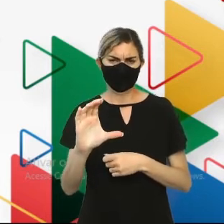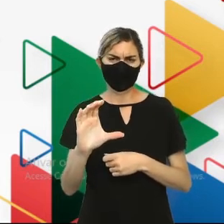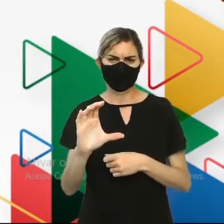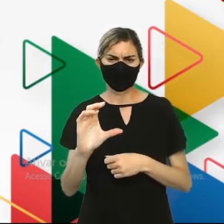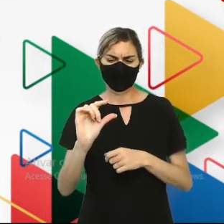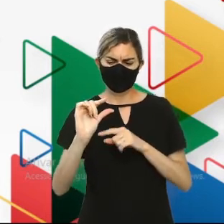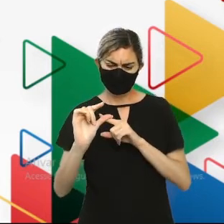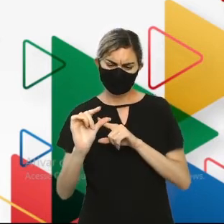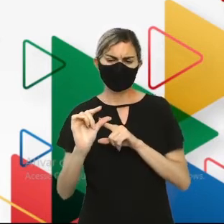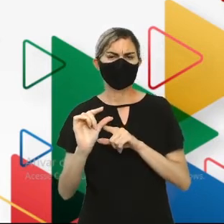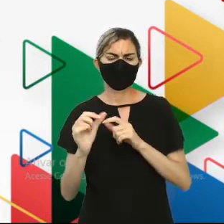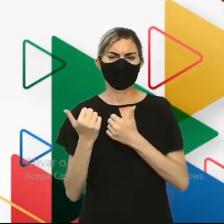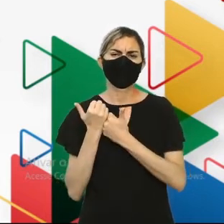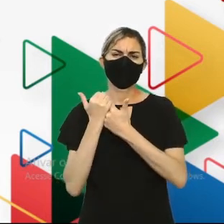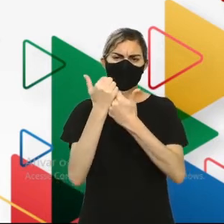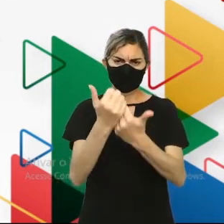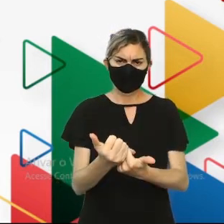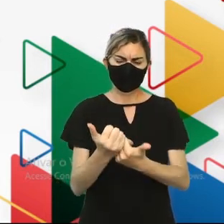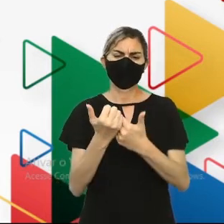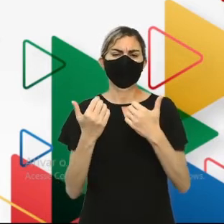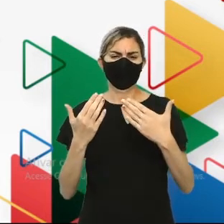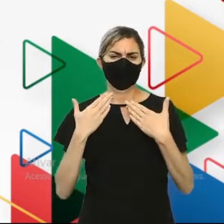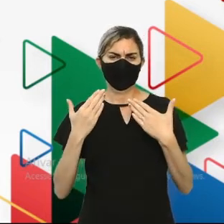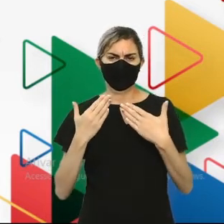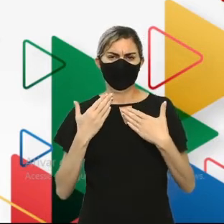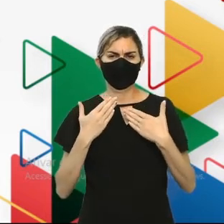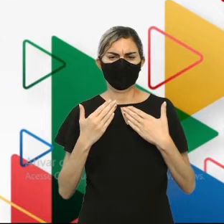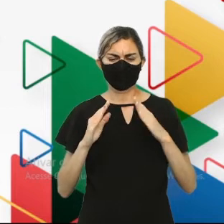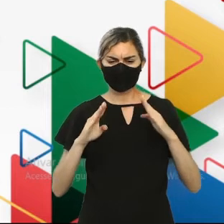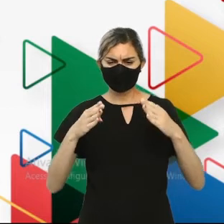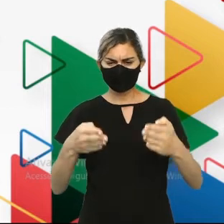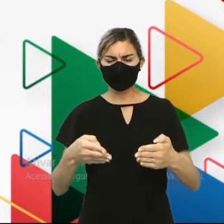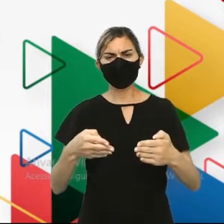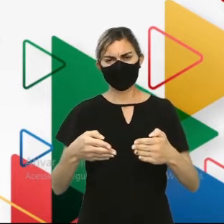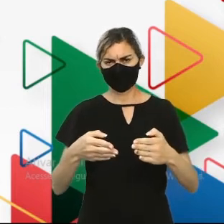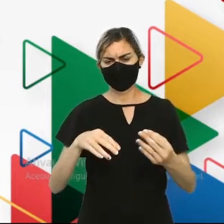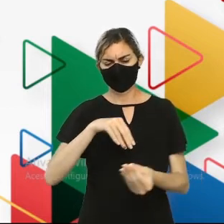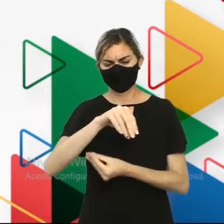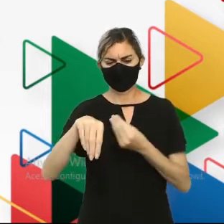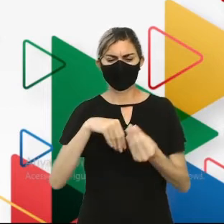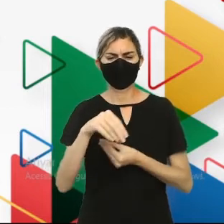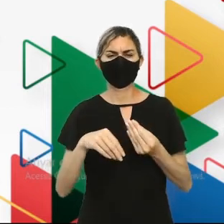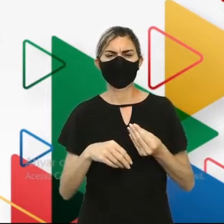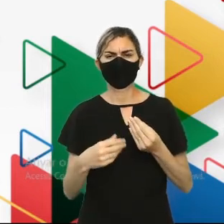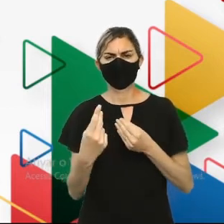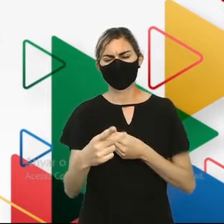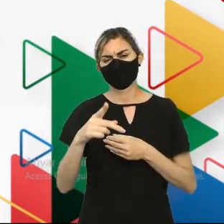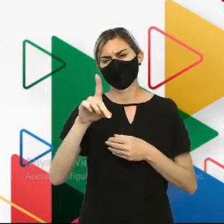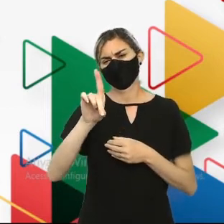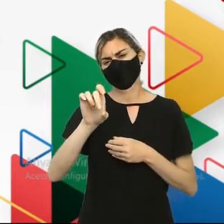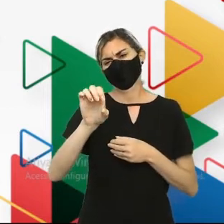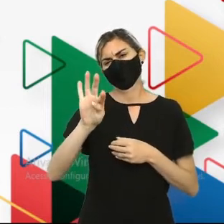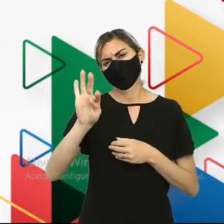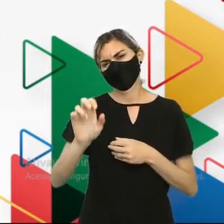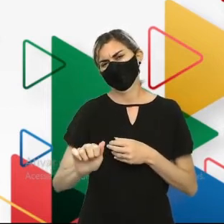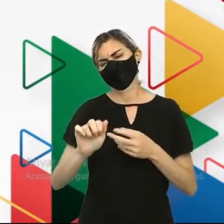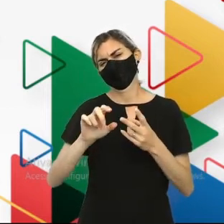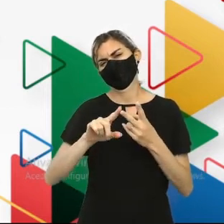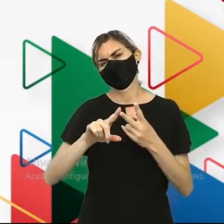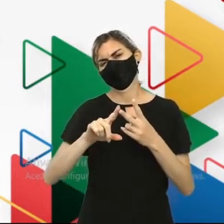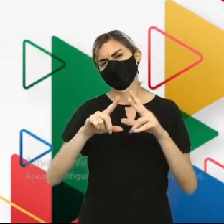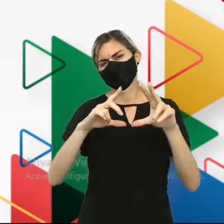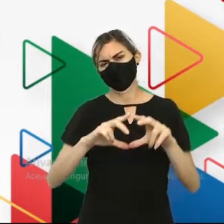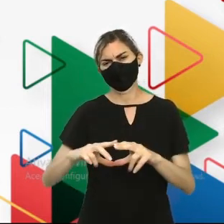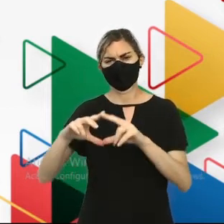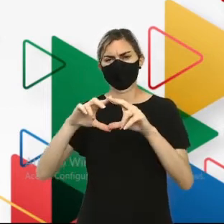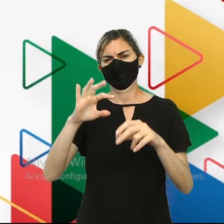C minúsculo, representa o calor específico da substância, e o delta θ ou delta